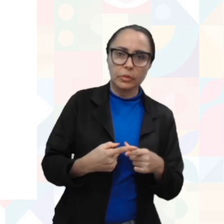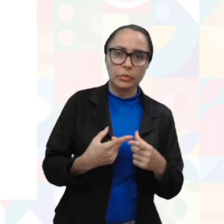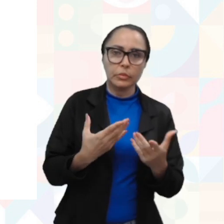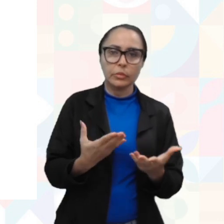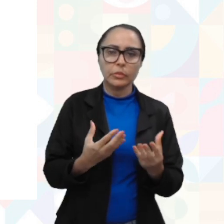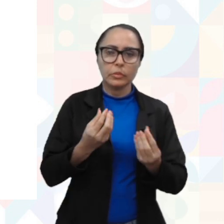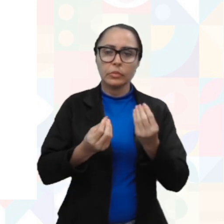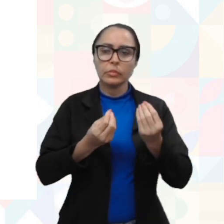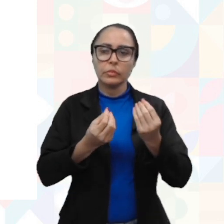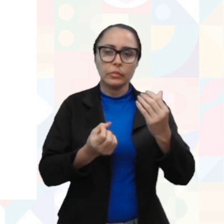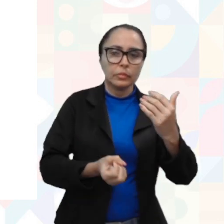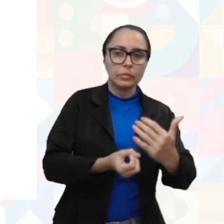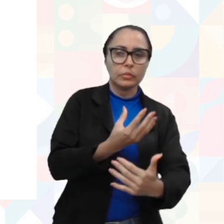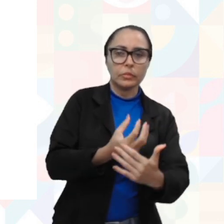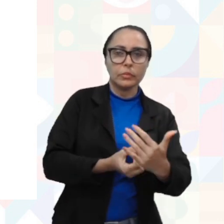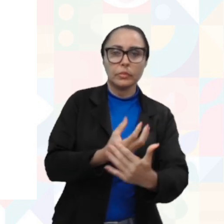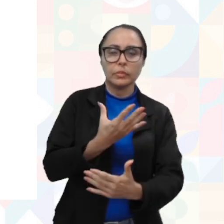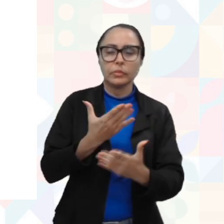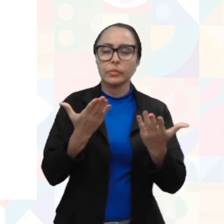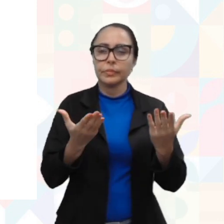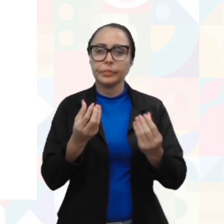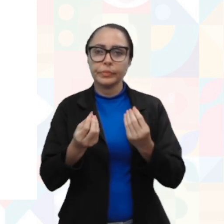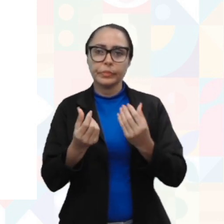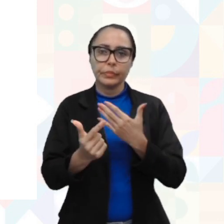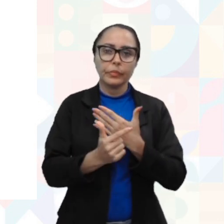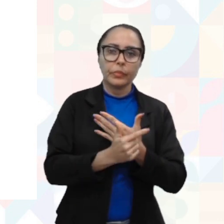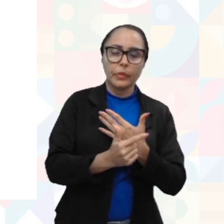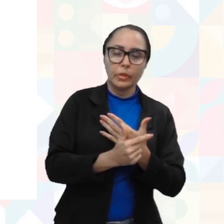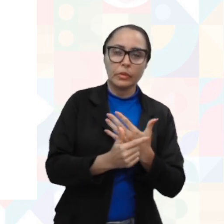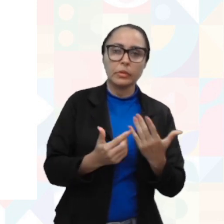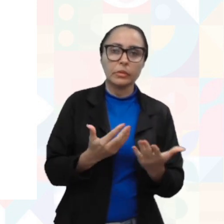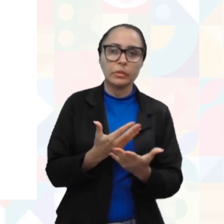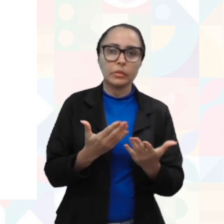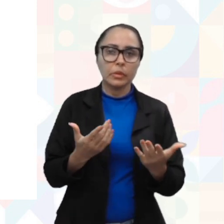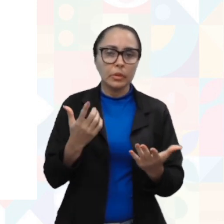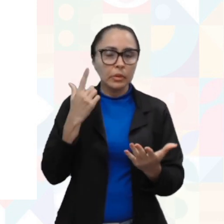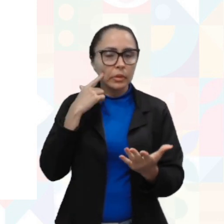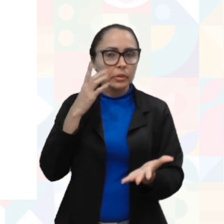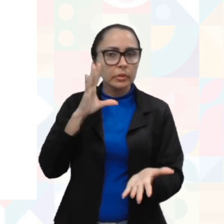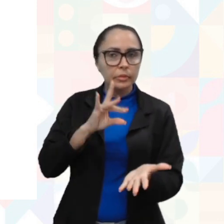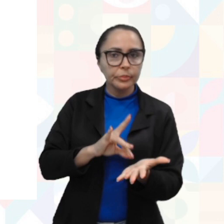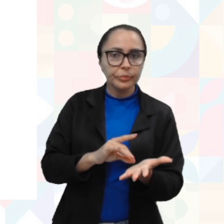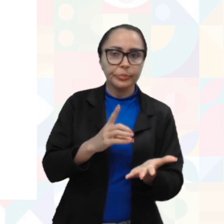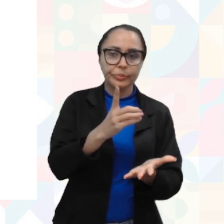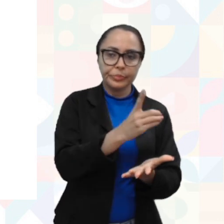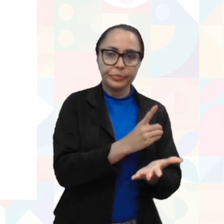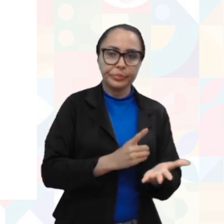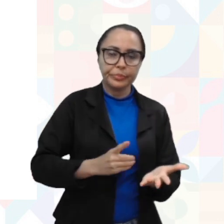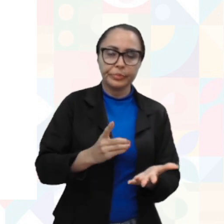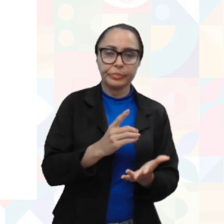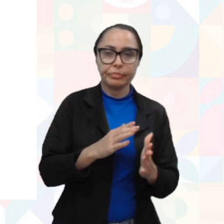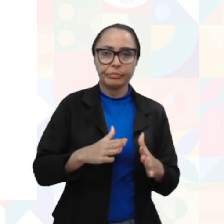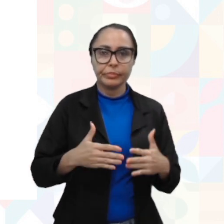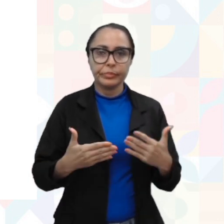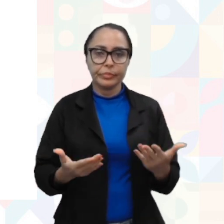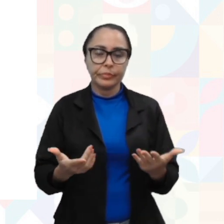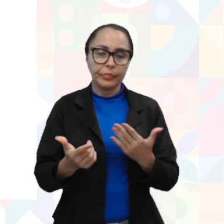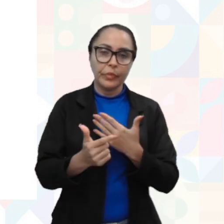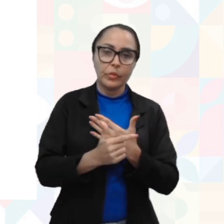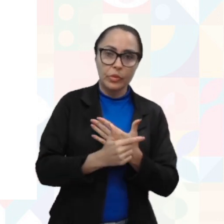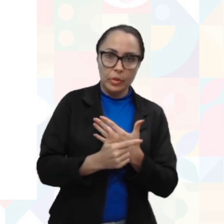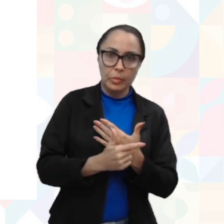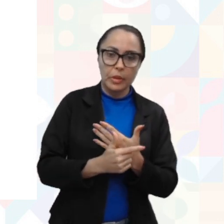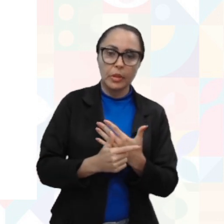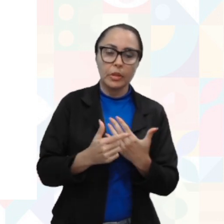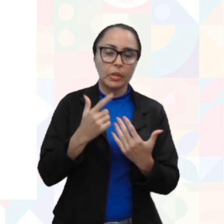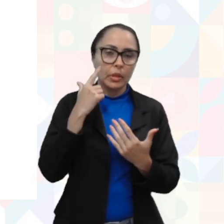surgiu e como foi que funcionou e como foi que isso atuou no design gráfico. Então, o funcionalismo, né,